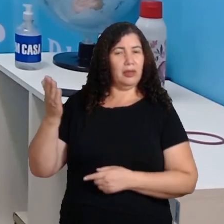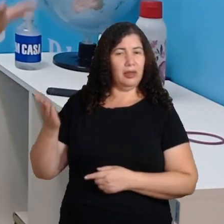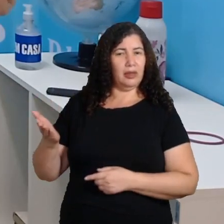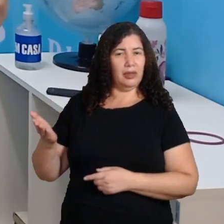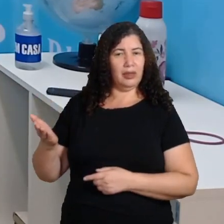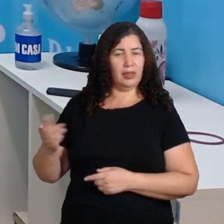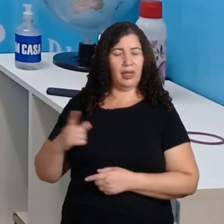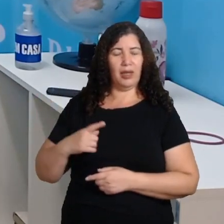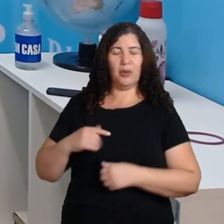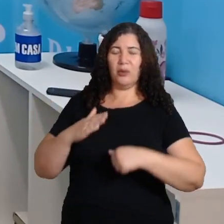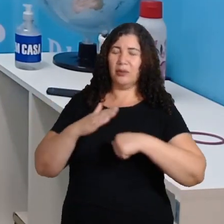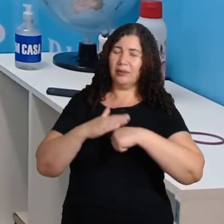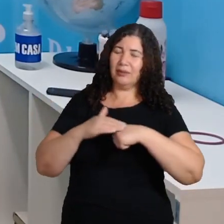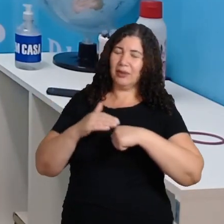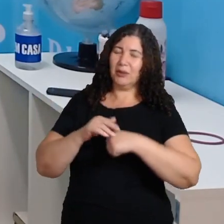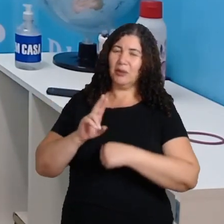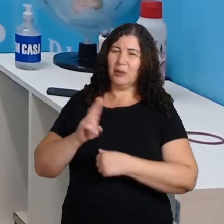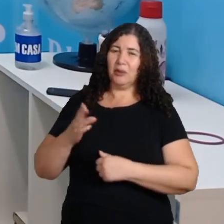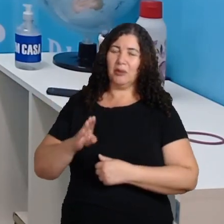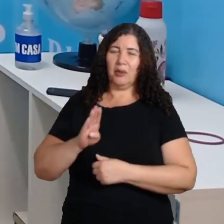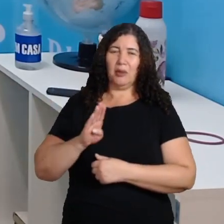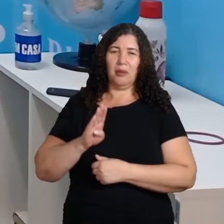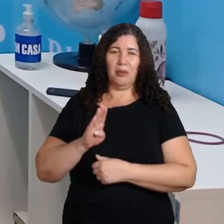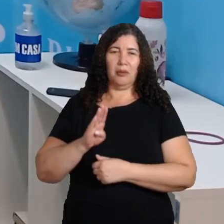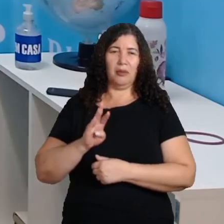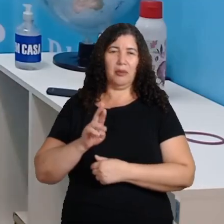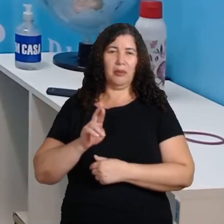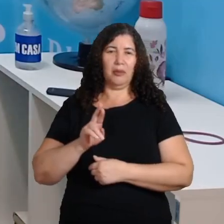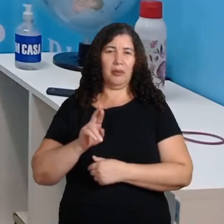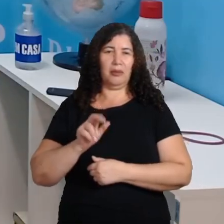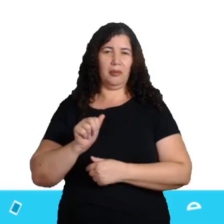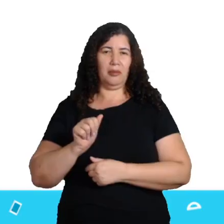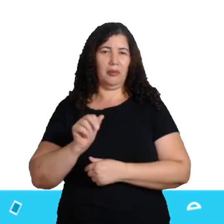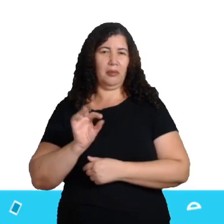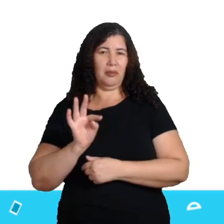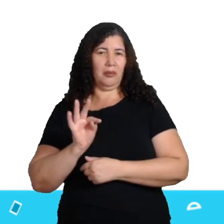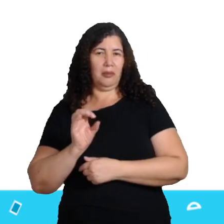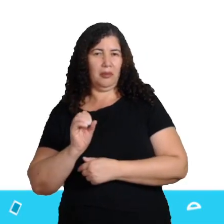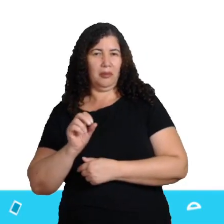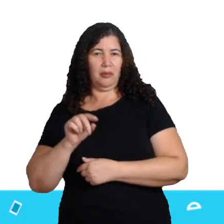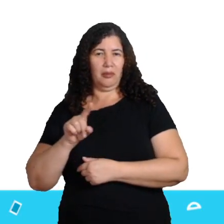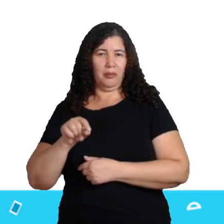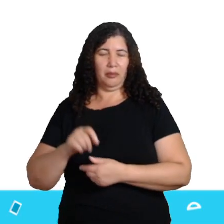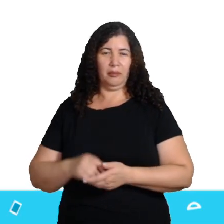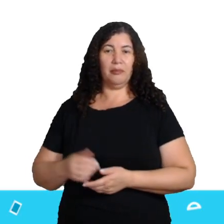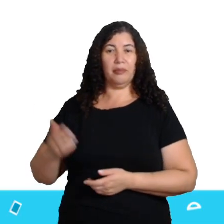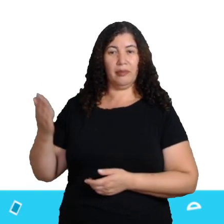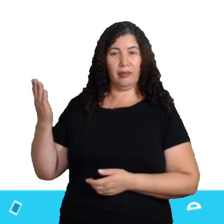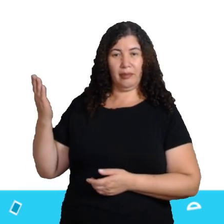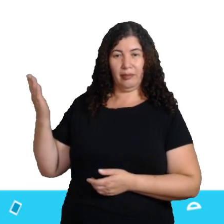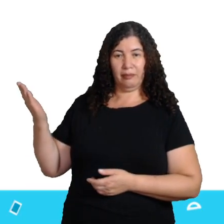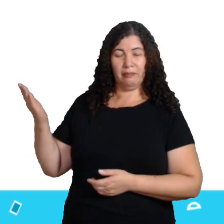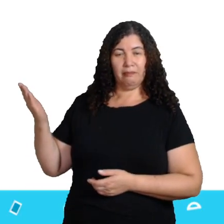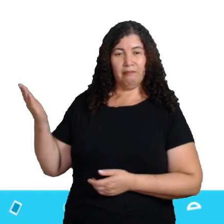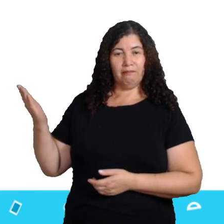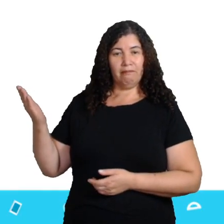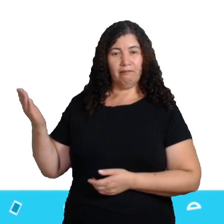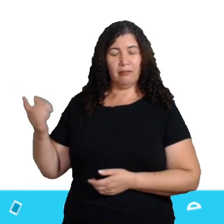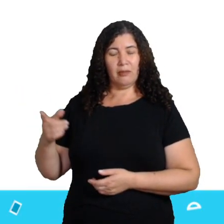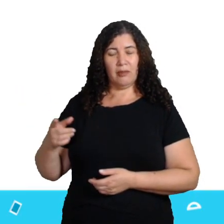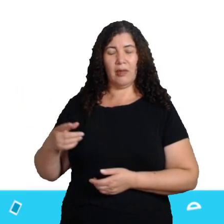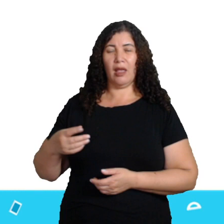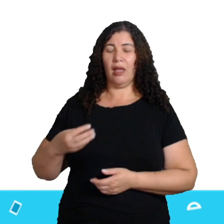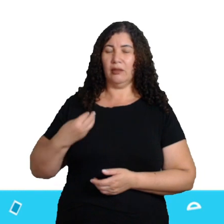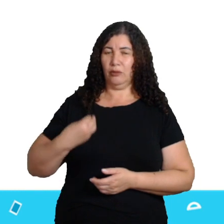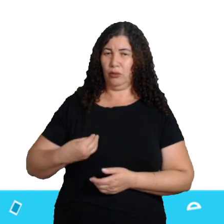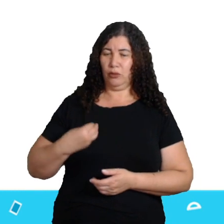de forma carinhosa como Bartô. Vamos lá? Bartolomeu Campos de Queiroz viveu